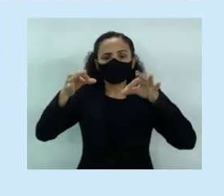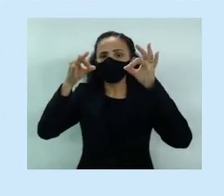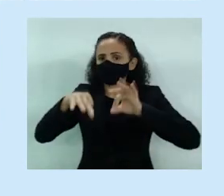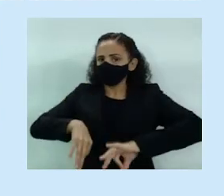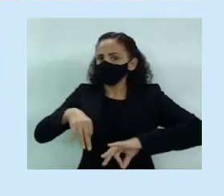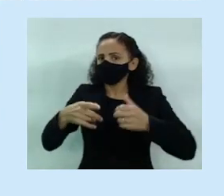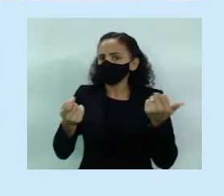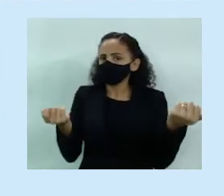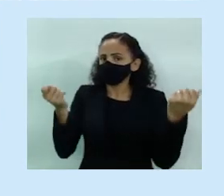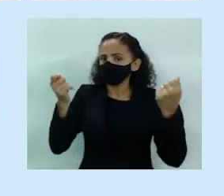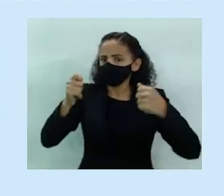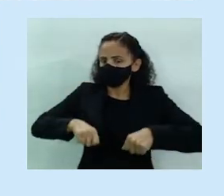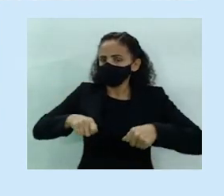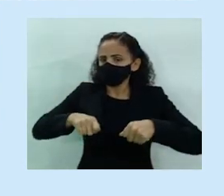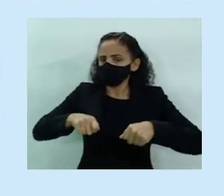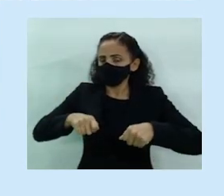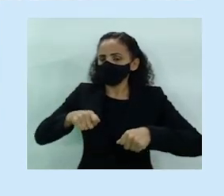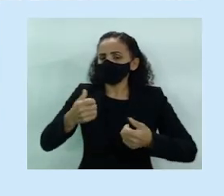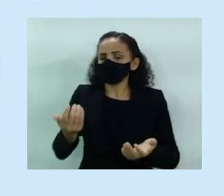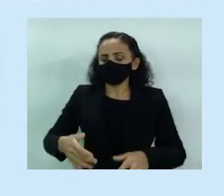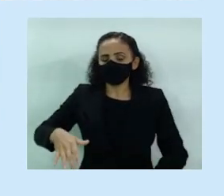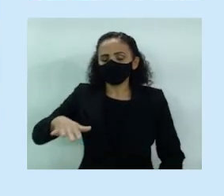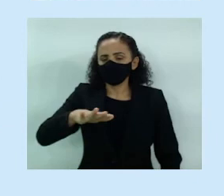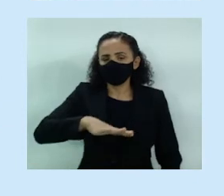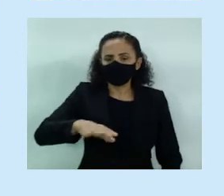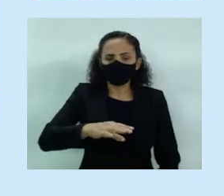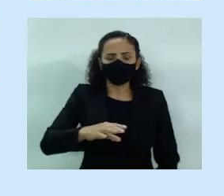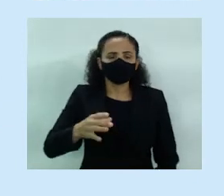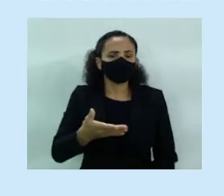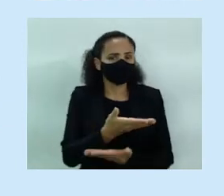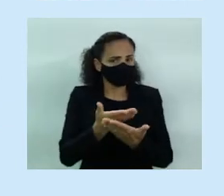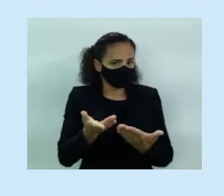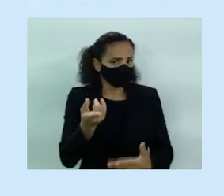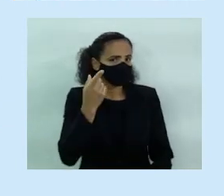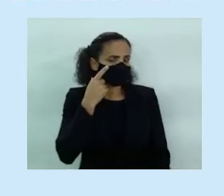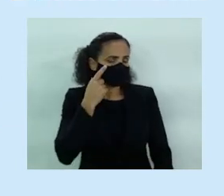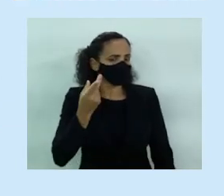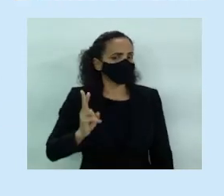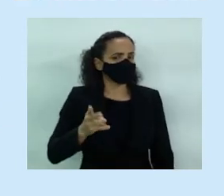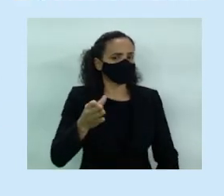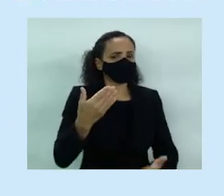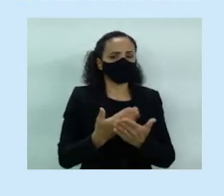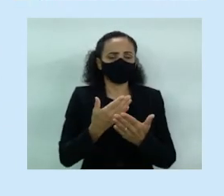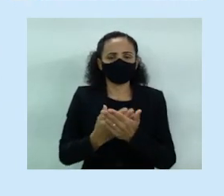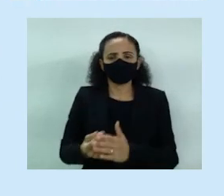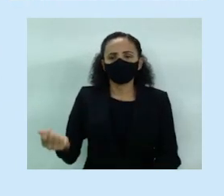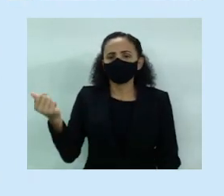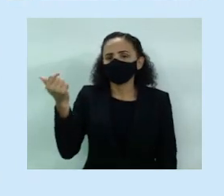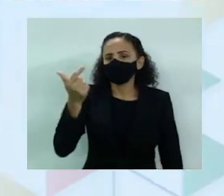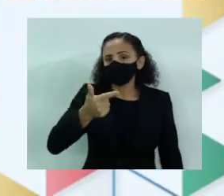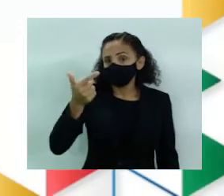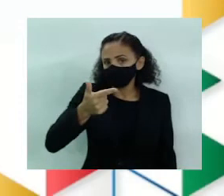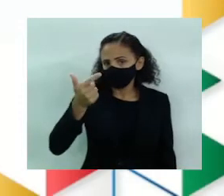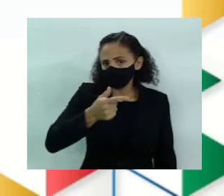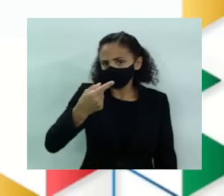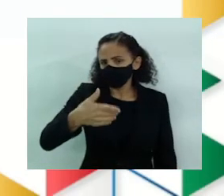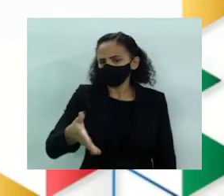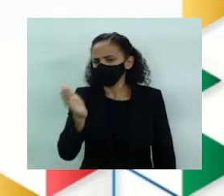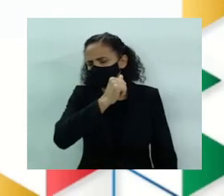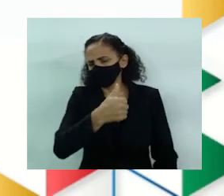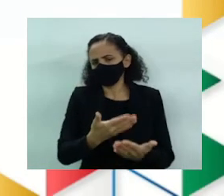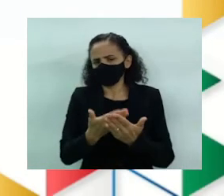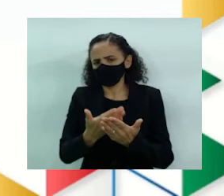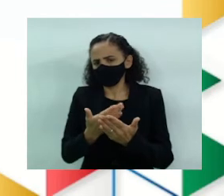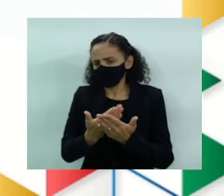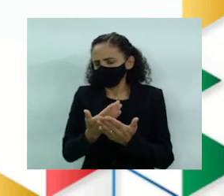condição de solo e resíduo orgânico, tá certo? Vamos lá, segunda questão. Vamos lá, estudante.